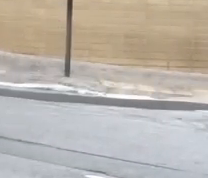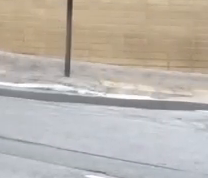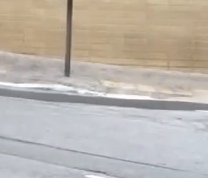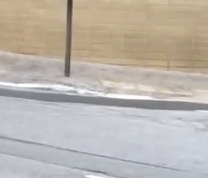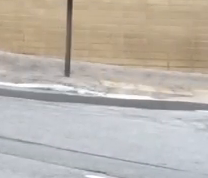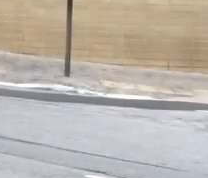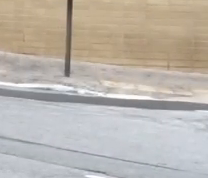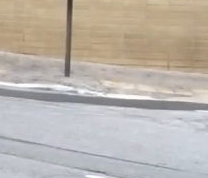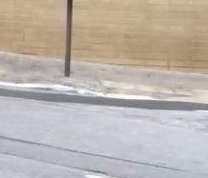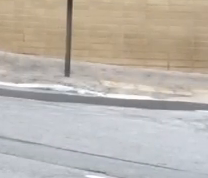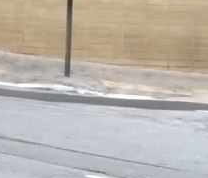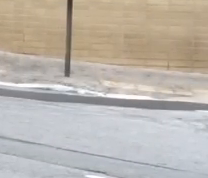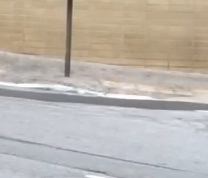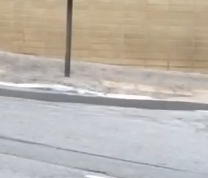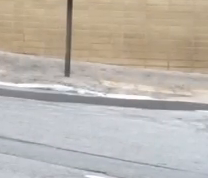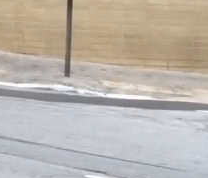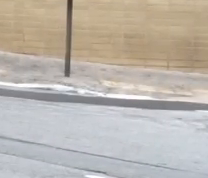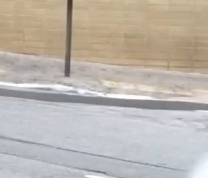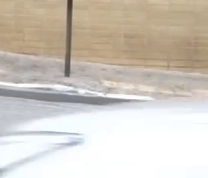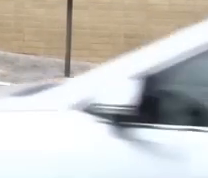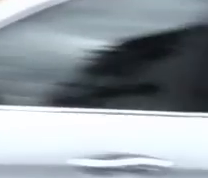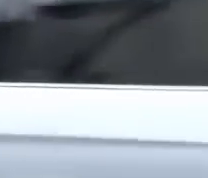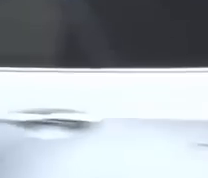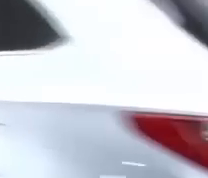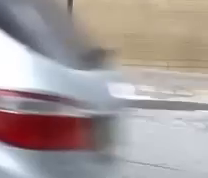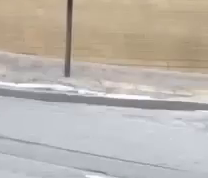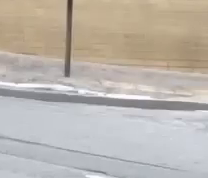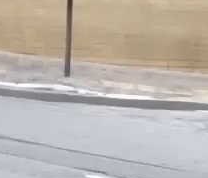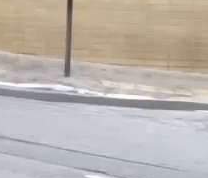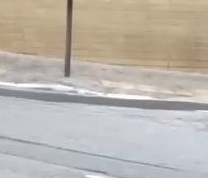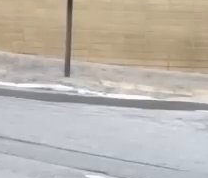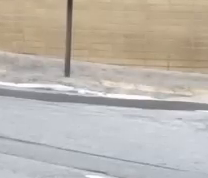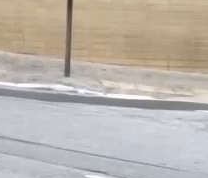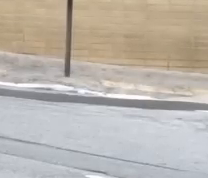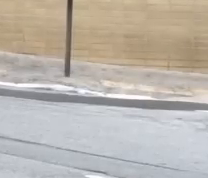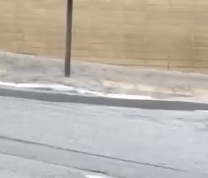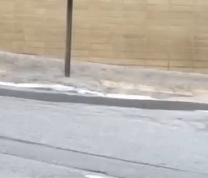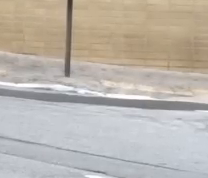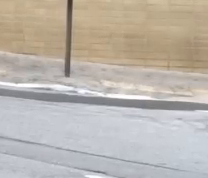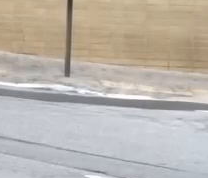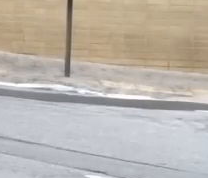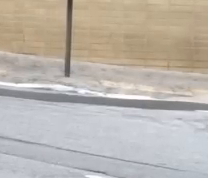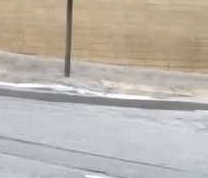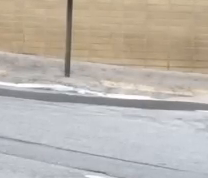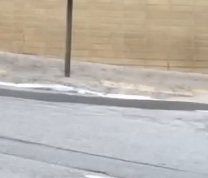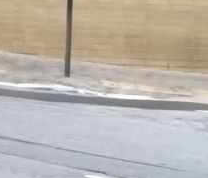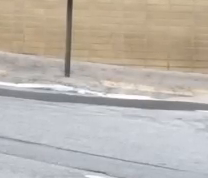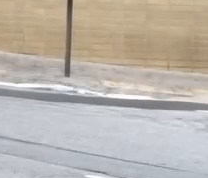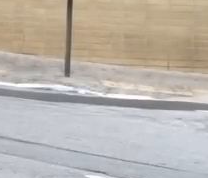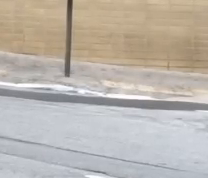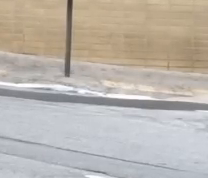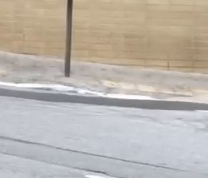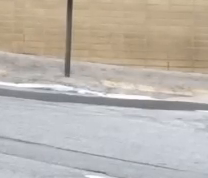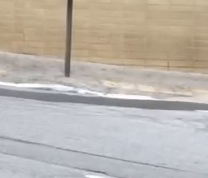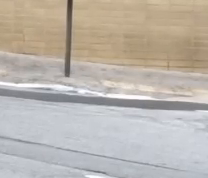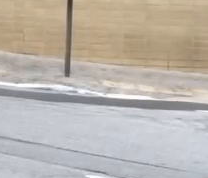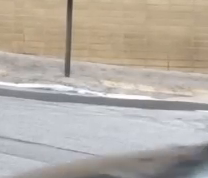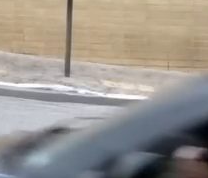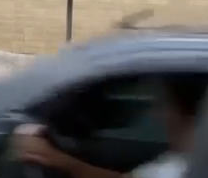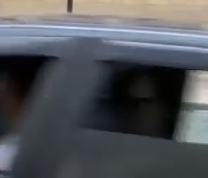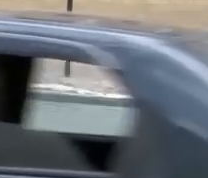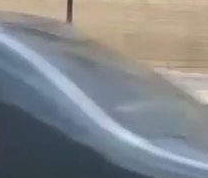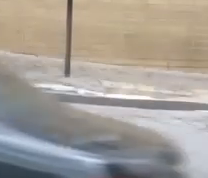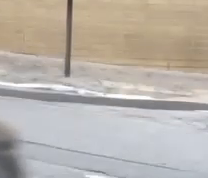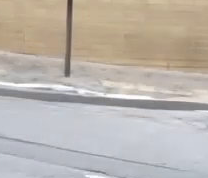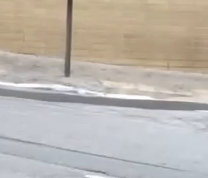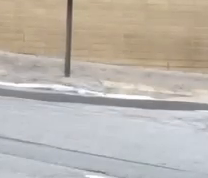Maris, a Maternidade Jesus José e Maria e o Hospital Nipo Brasileiro, que que administra em parceria com a Prefeitura